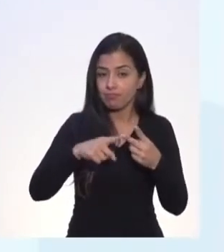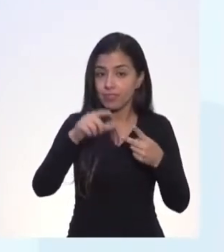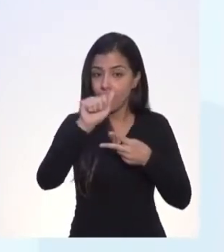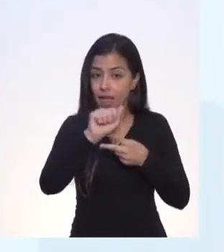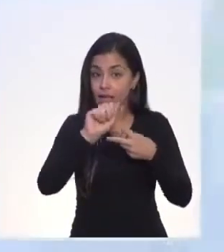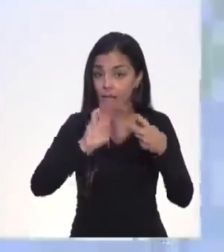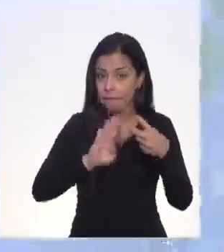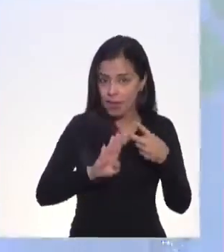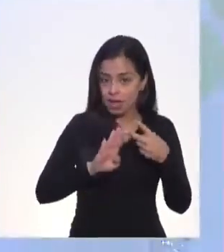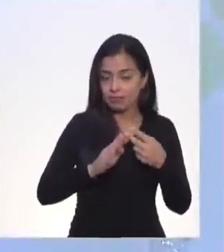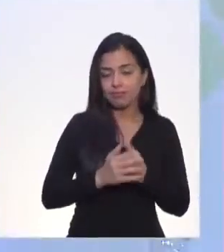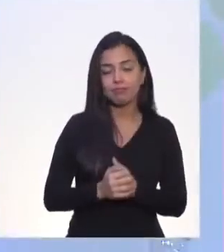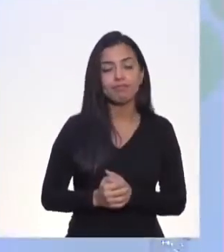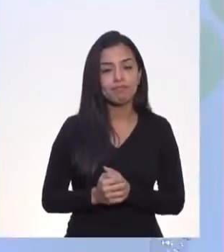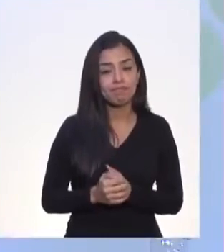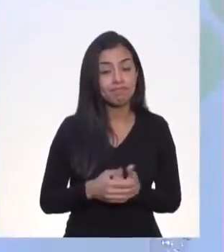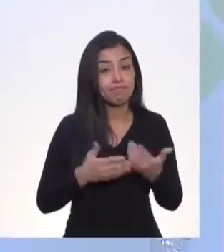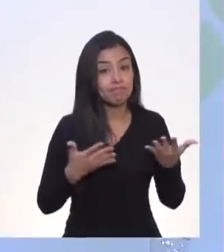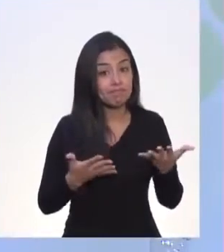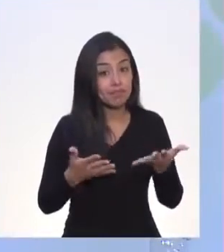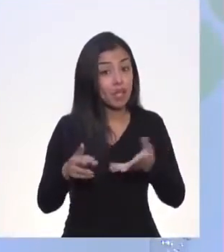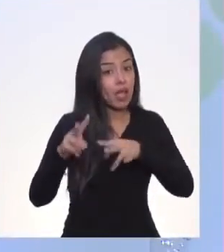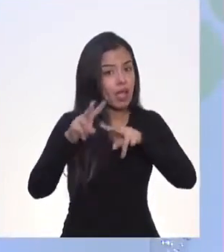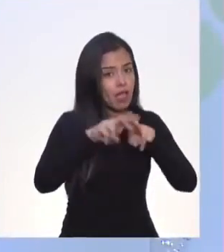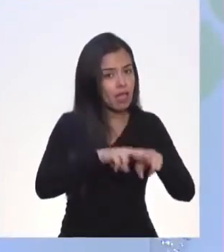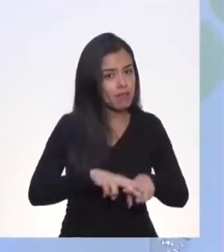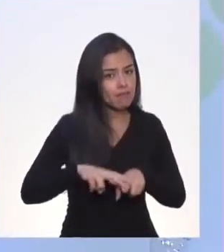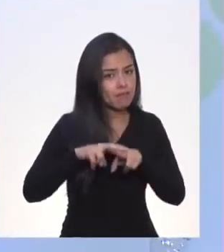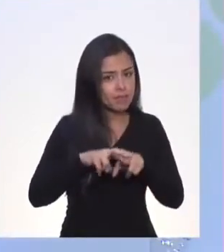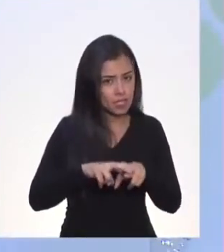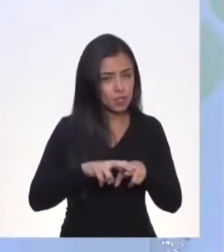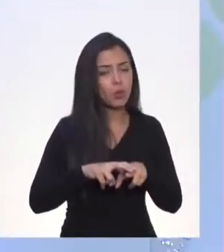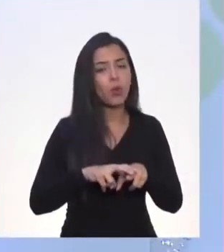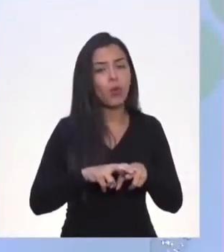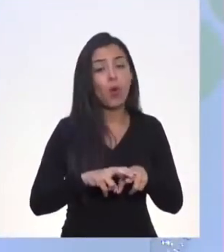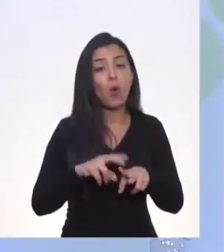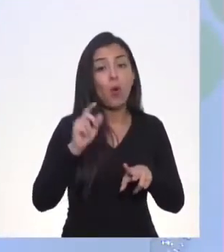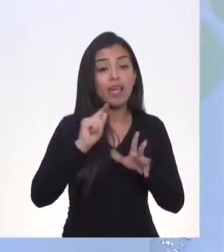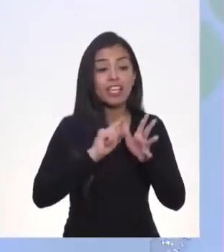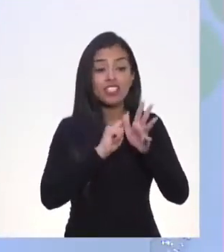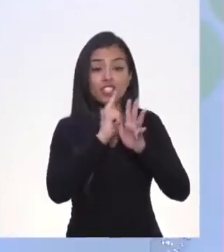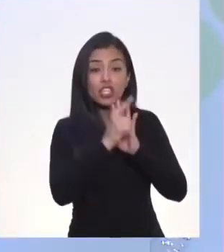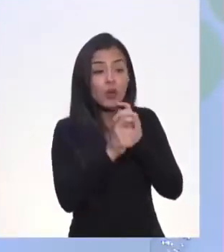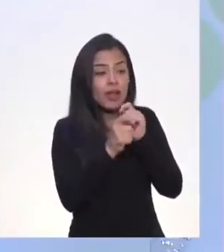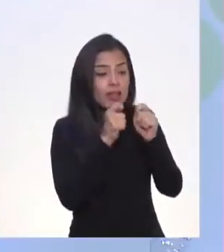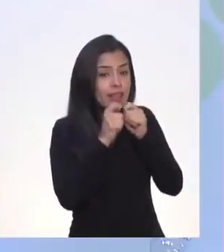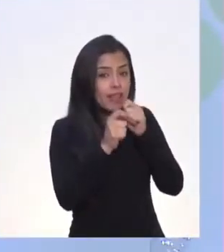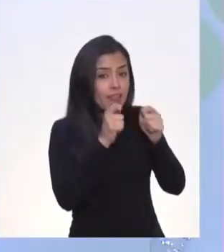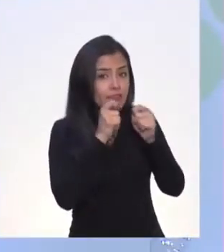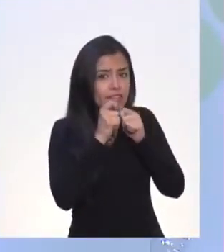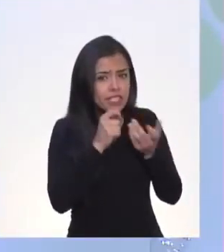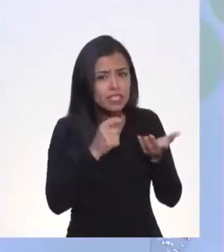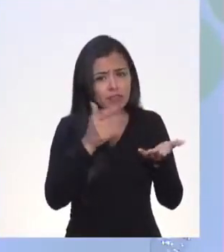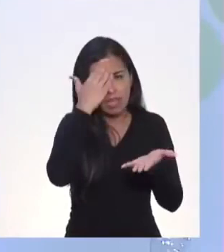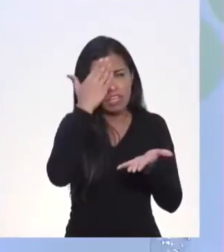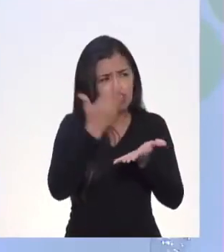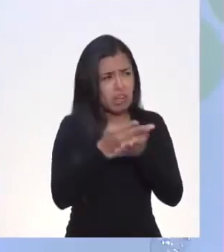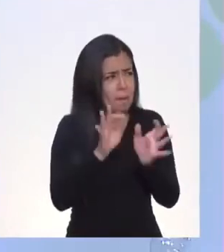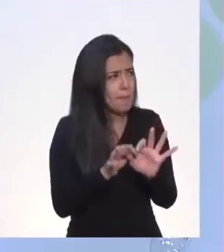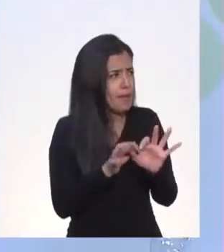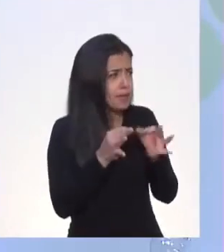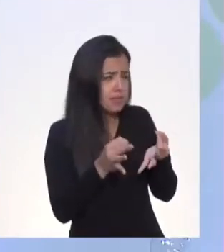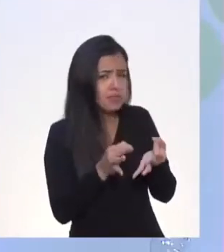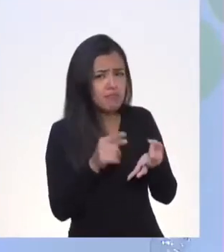estamos recapitulando o que é o gênero entrevista. Eu deixei bem simples aí, eu acredito que muitos vão conseguir recapitular e entender